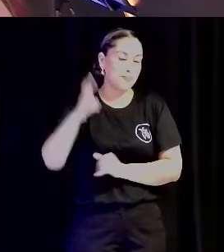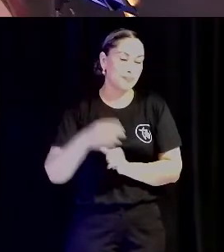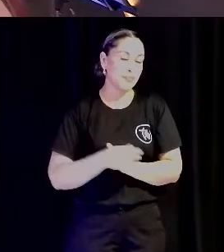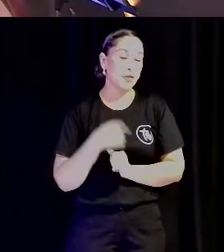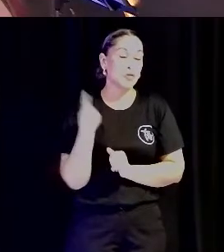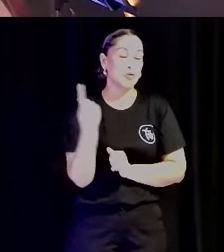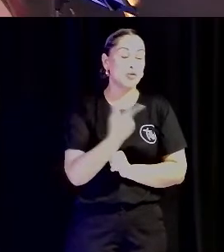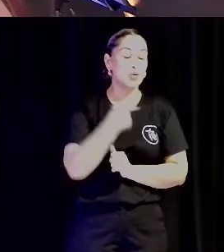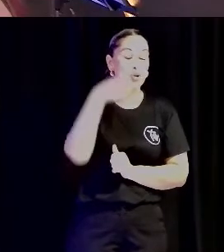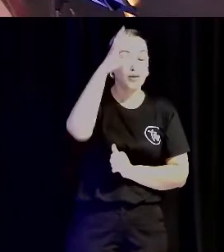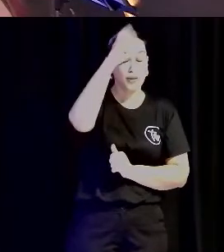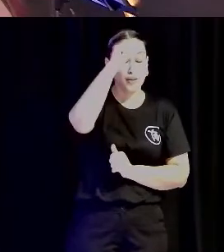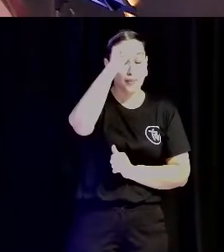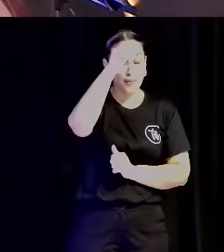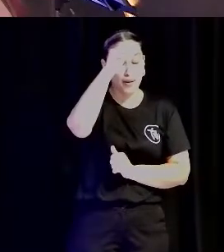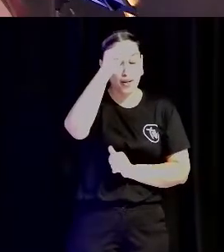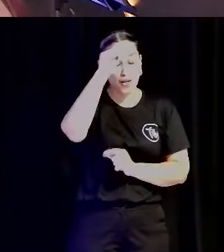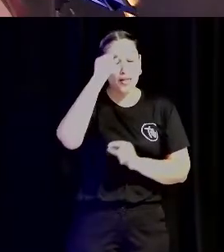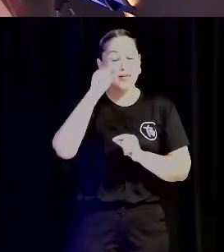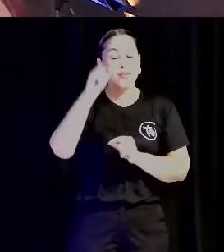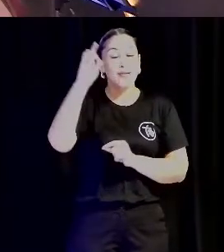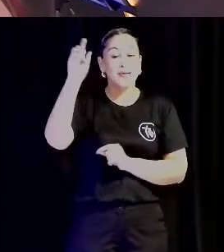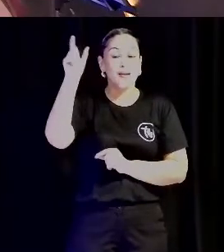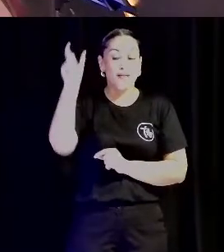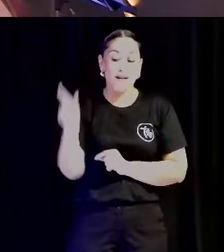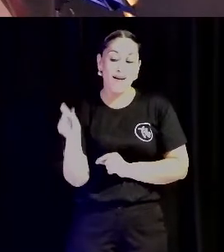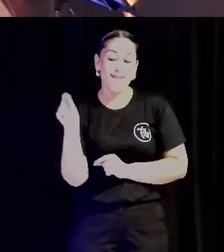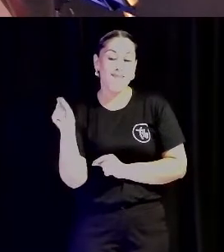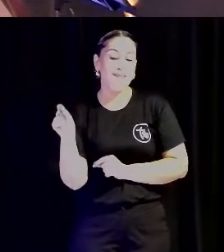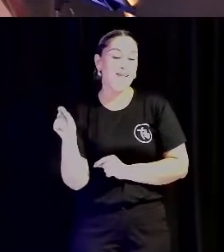De aprender quem Deus é de fato.